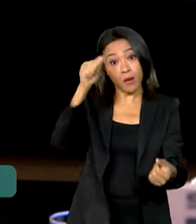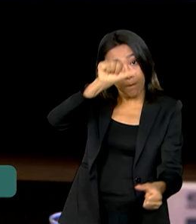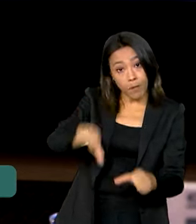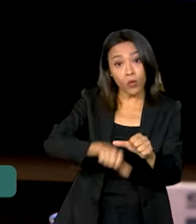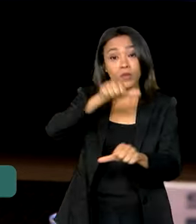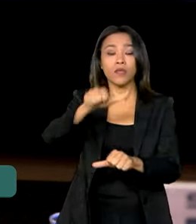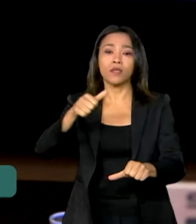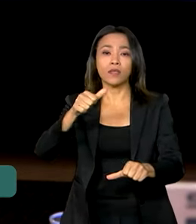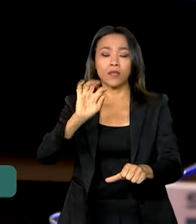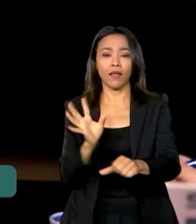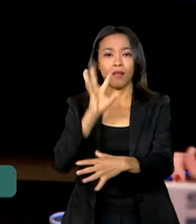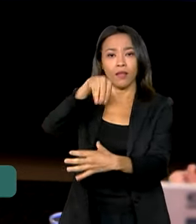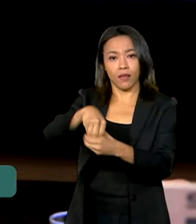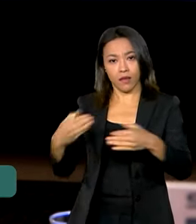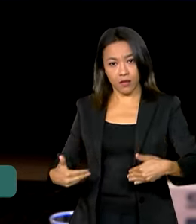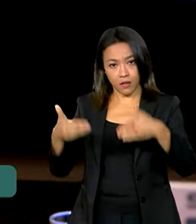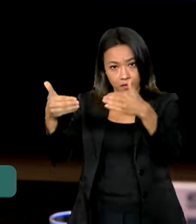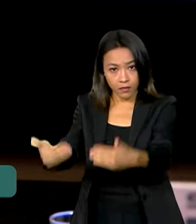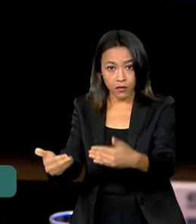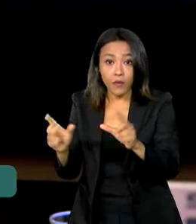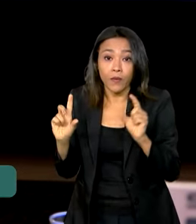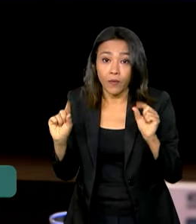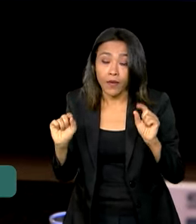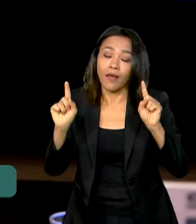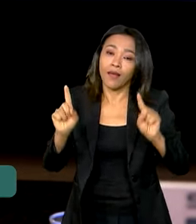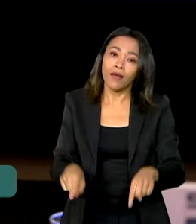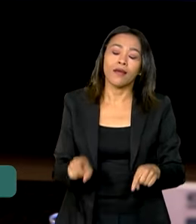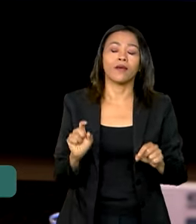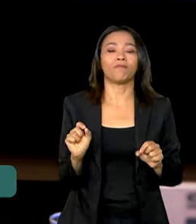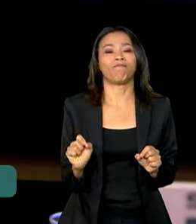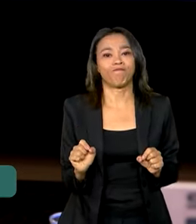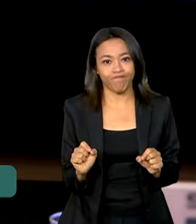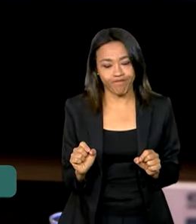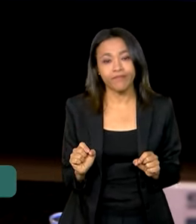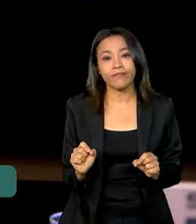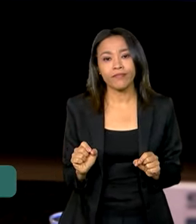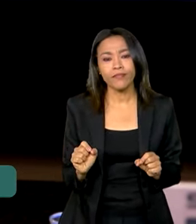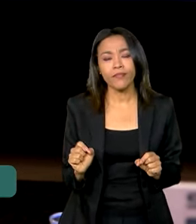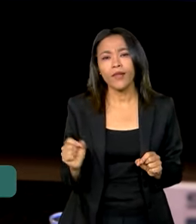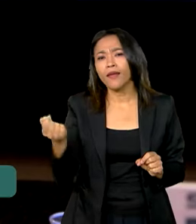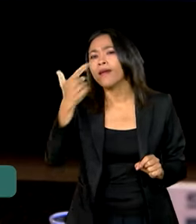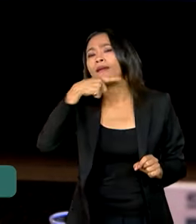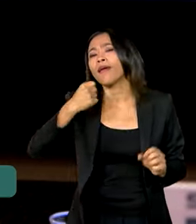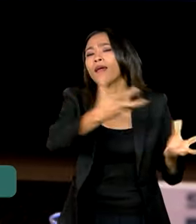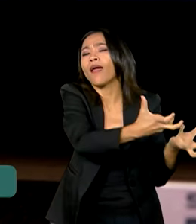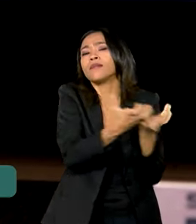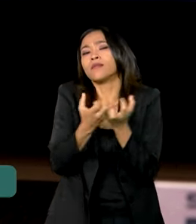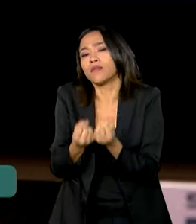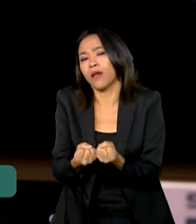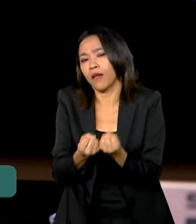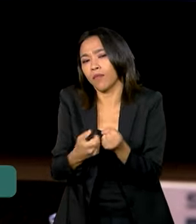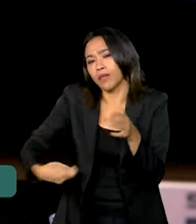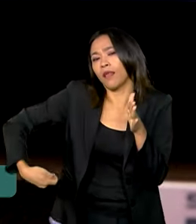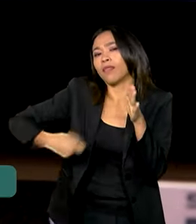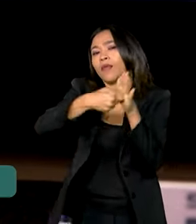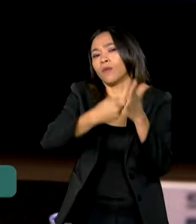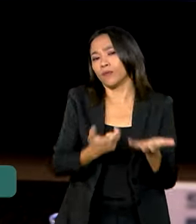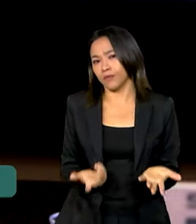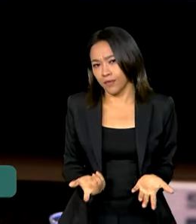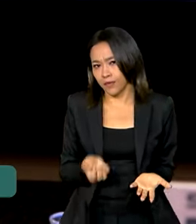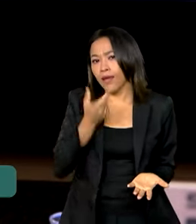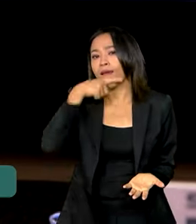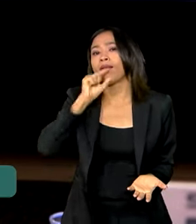fazendo no âmbito do do ministério eh tá ligada a a quem acolhe essas denúncias né não é a quem